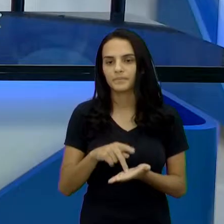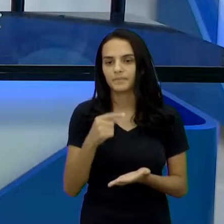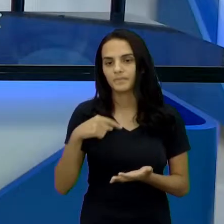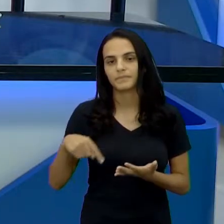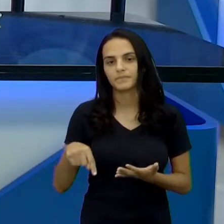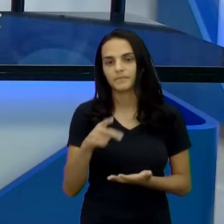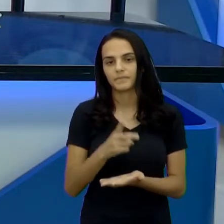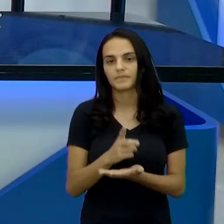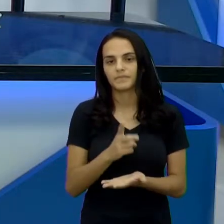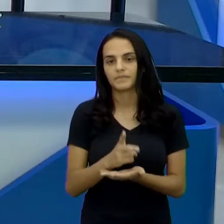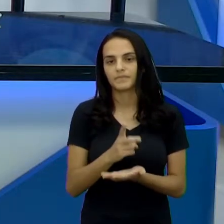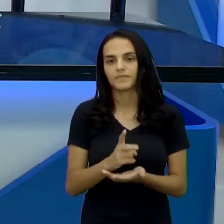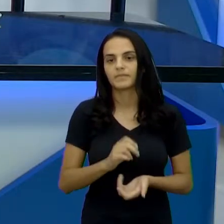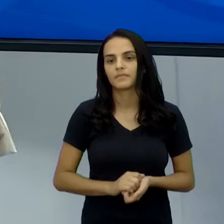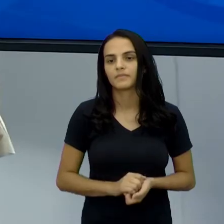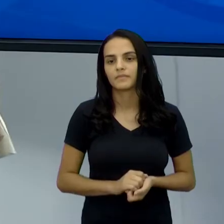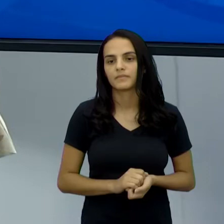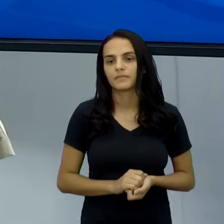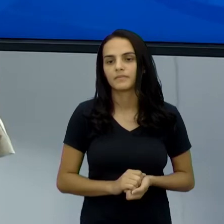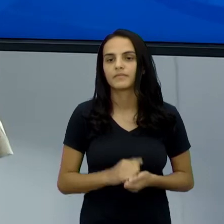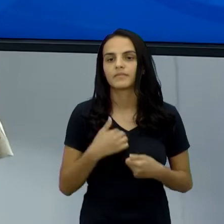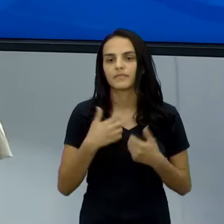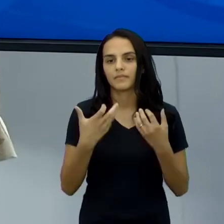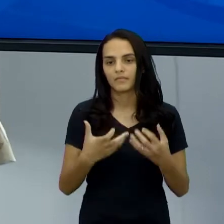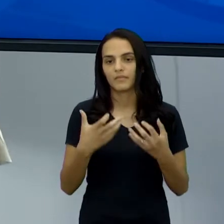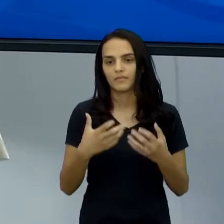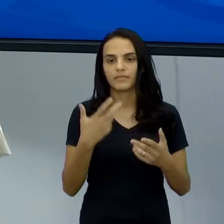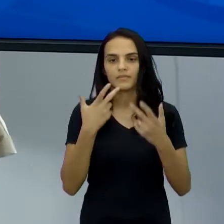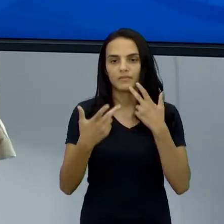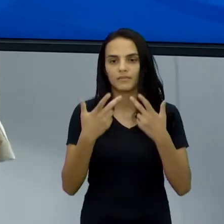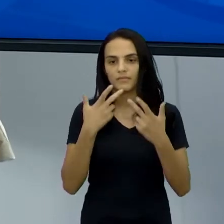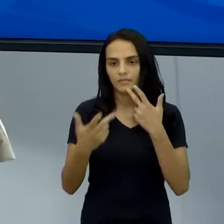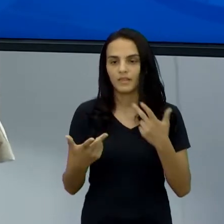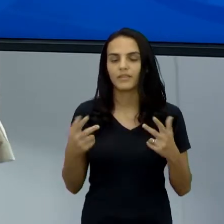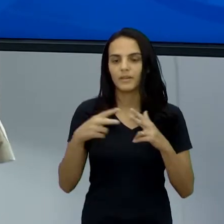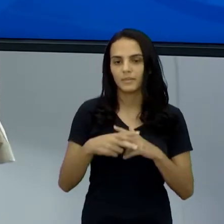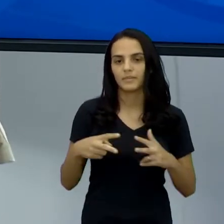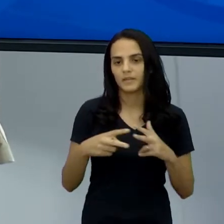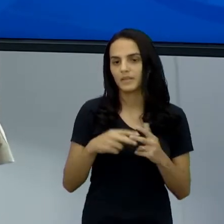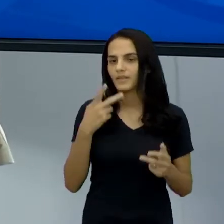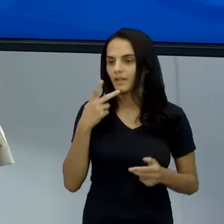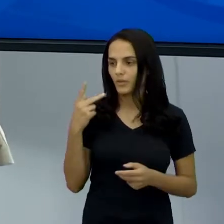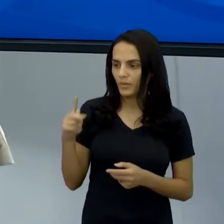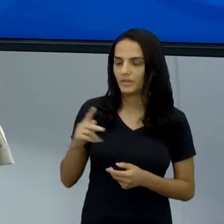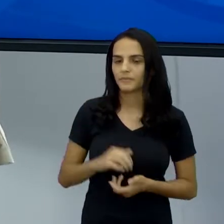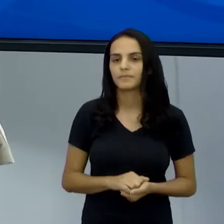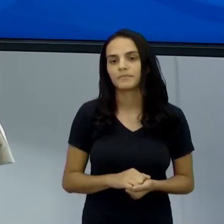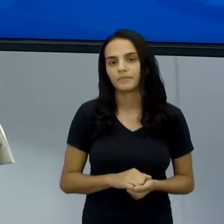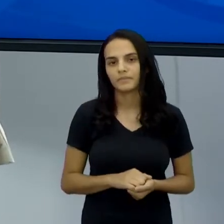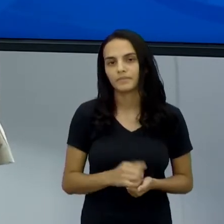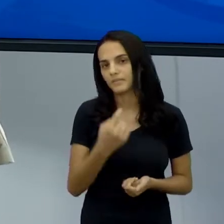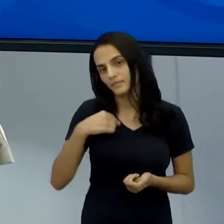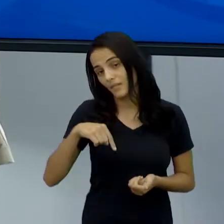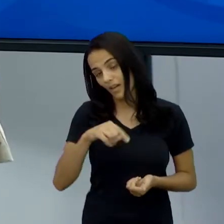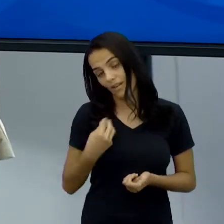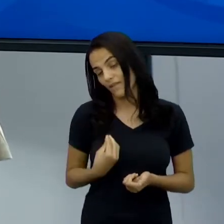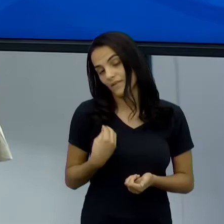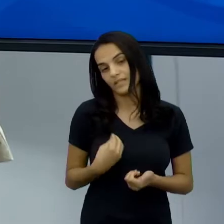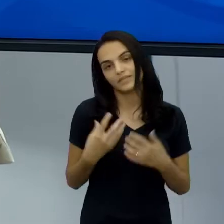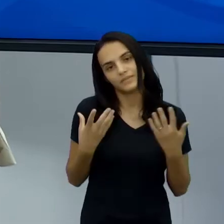no planeta Terra só. A primeira coisa que eu quero falar pra vocês é que eu tenho medo de ET e a Fabiana fica me obrigando a falar com eles. Ah, gente, é a vida,